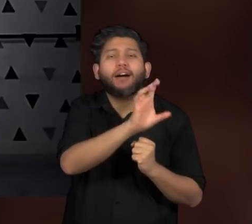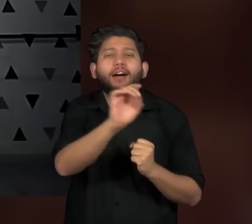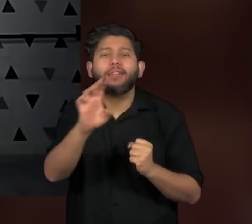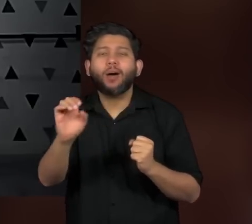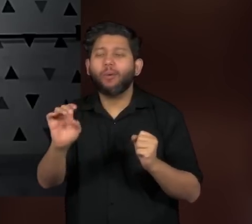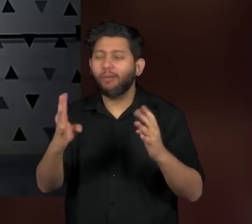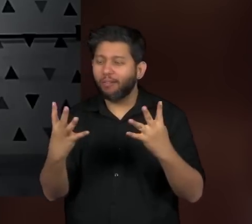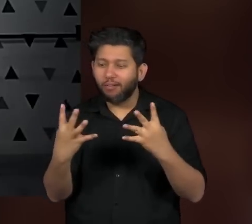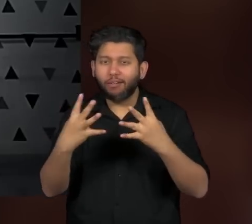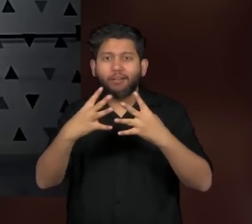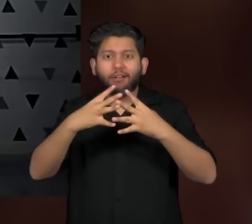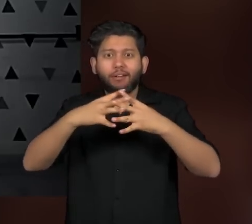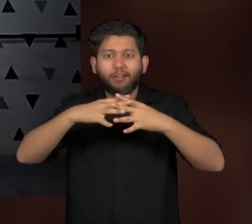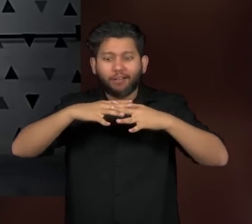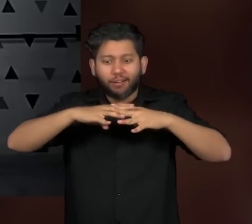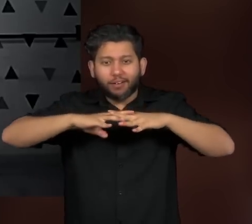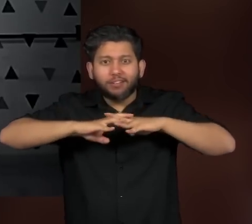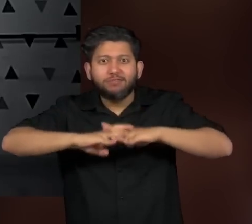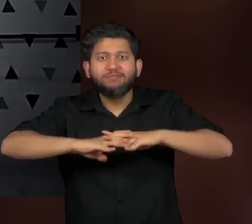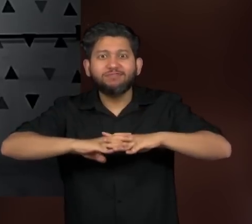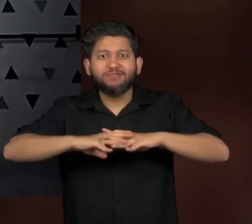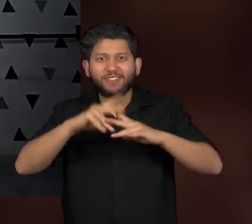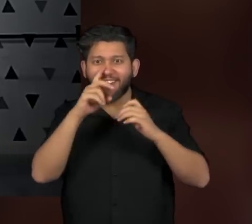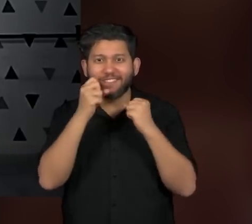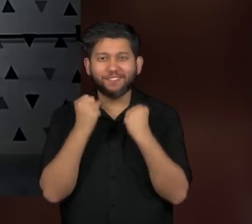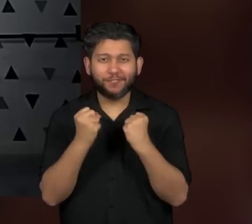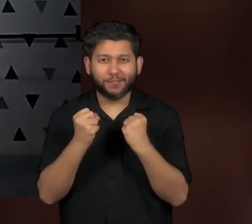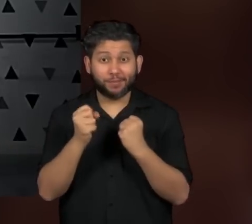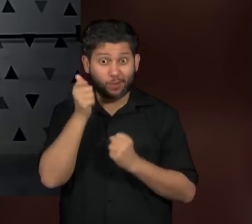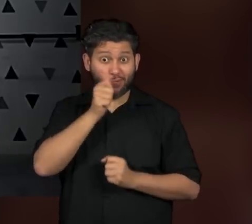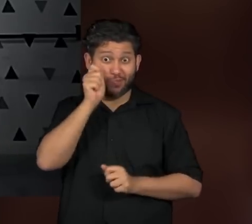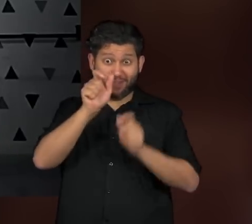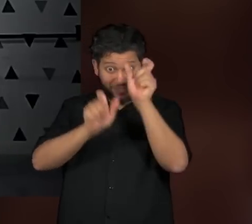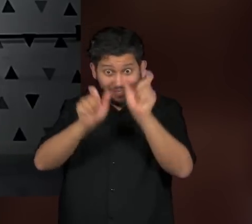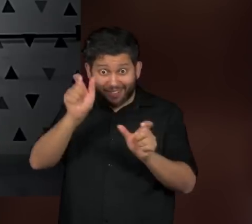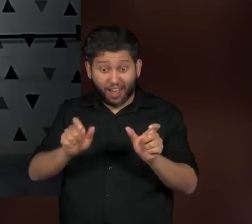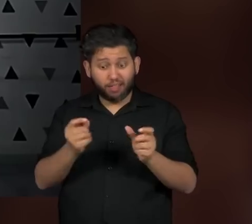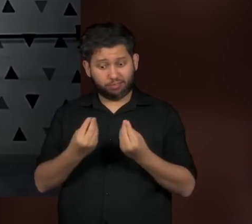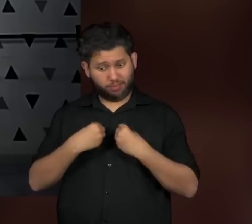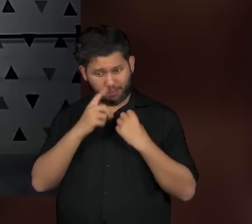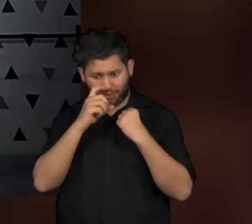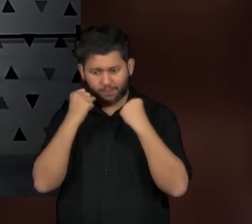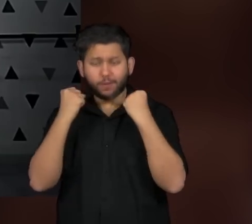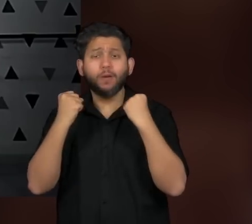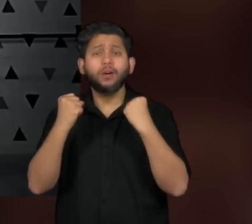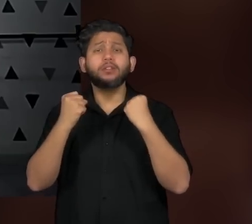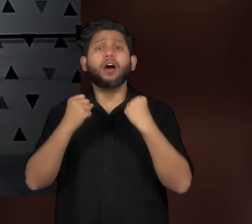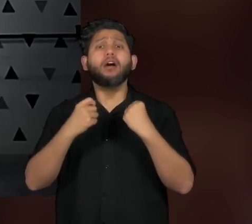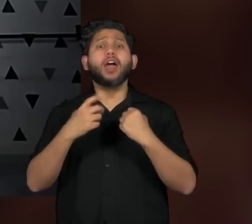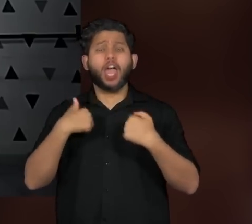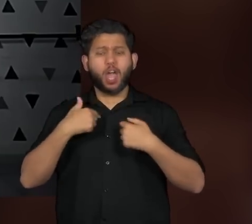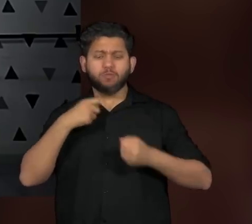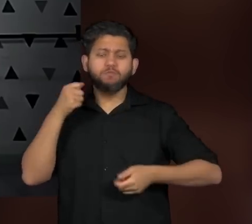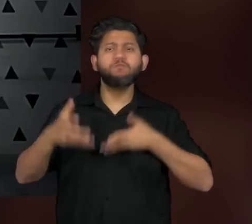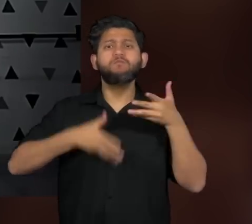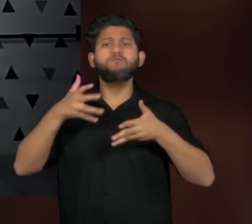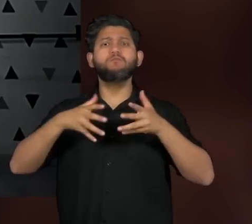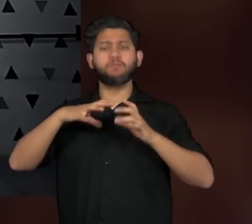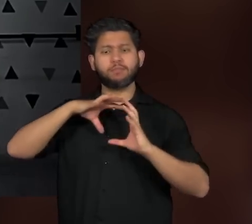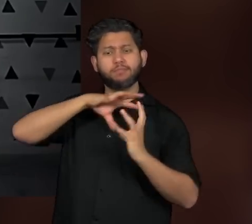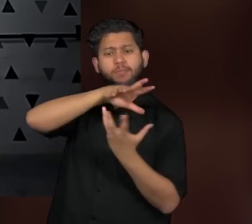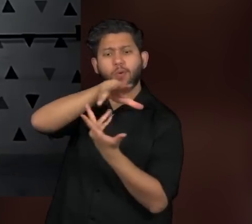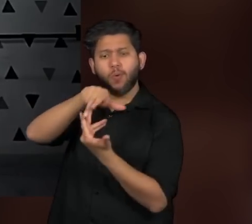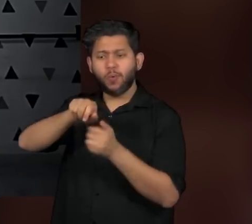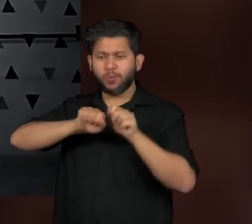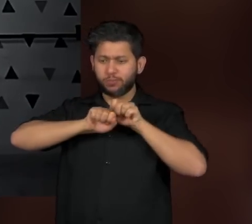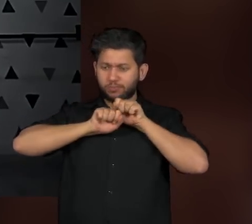para fortalecer ainda mais nós mulheres e também ecoar ainda mais as nossas vozes por todo o Brasil,